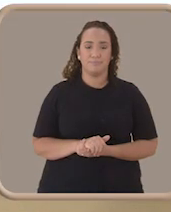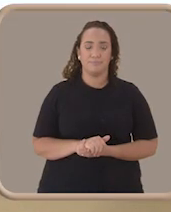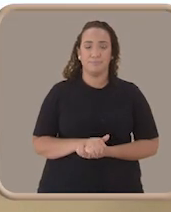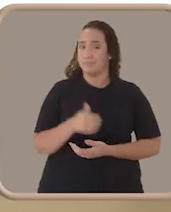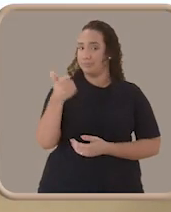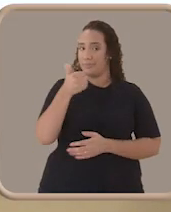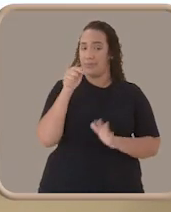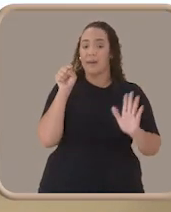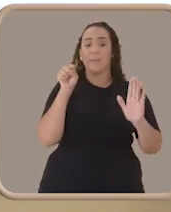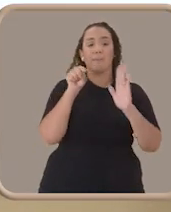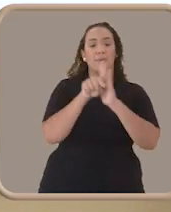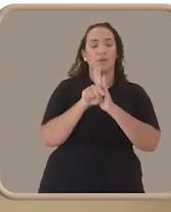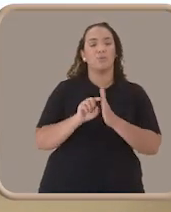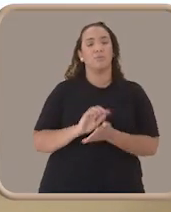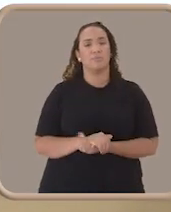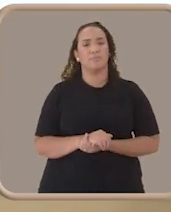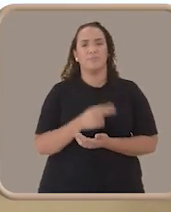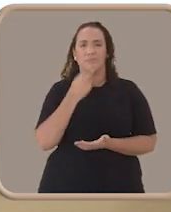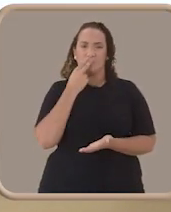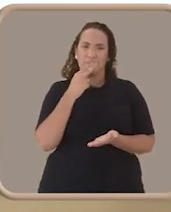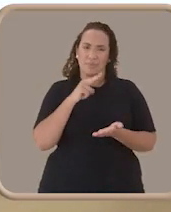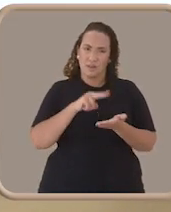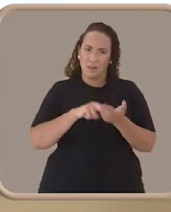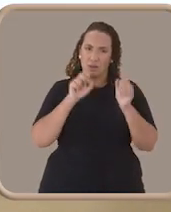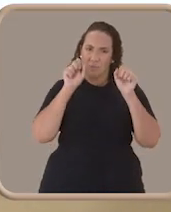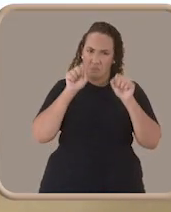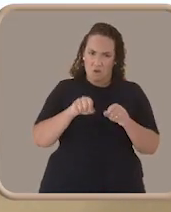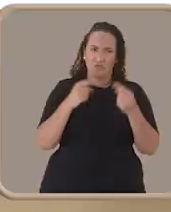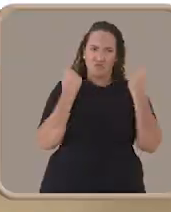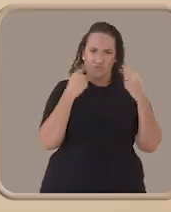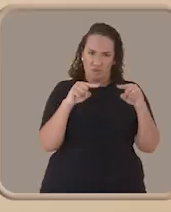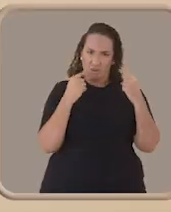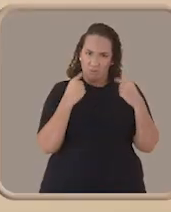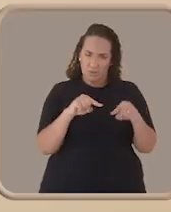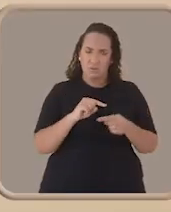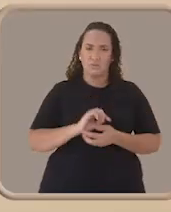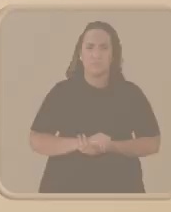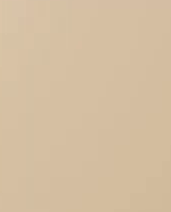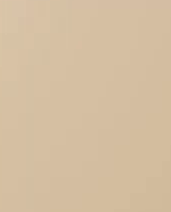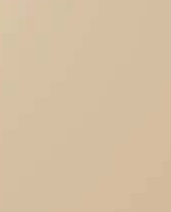Questão 1. Essa carta pode ser dita como uma carta de reclamação?